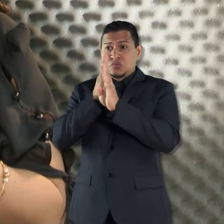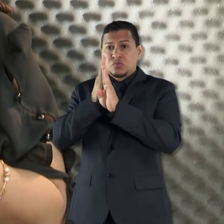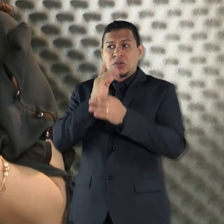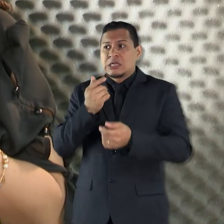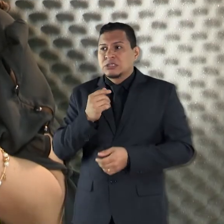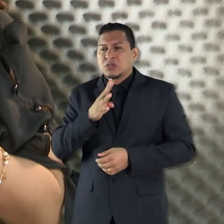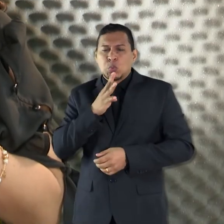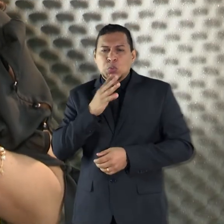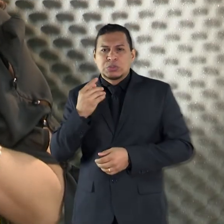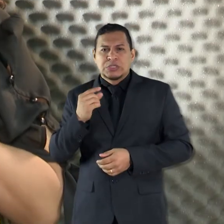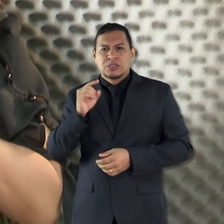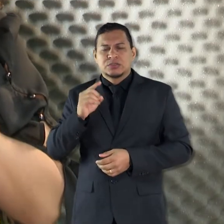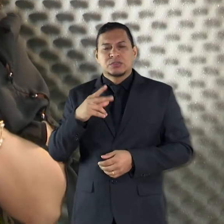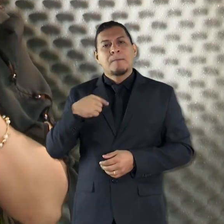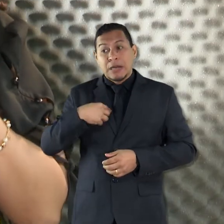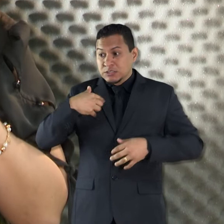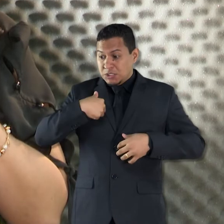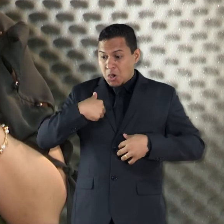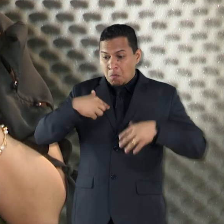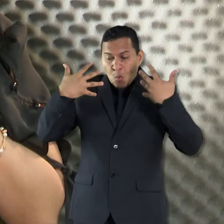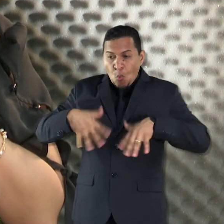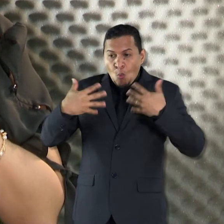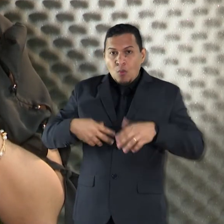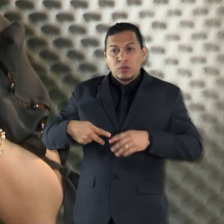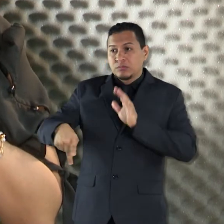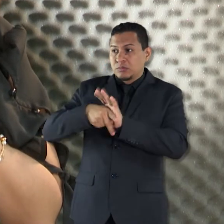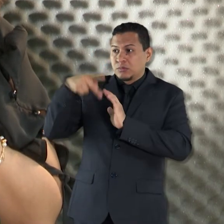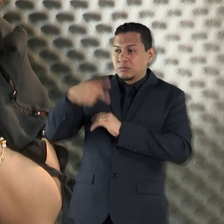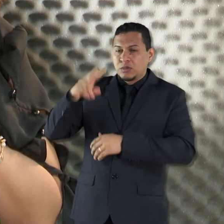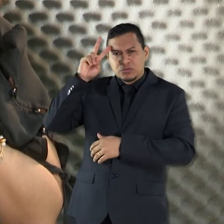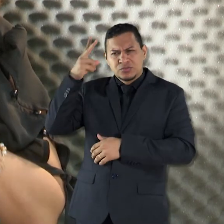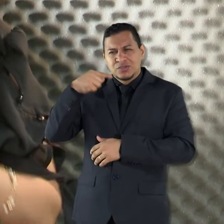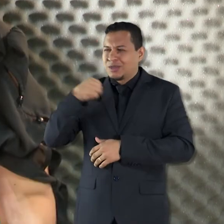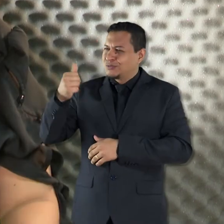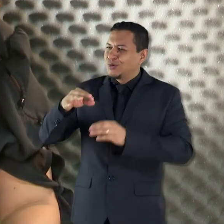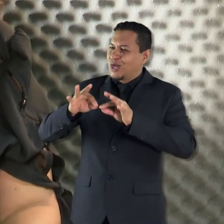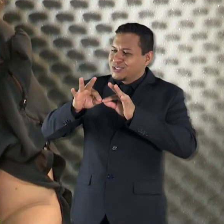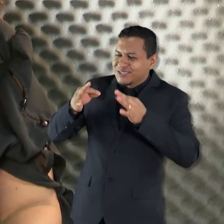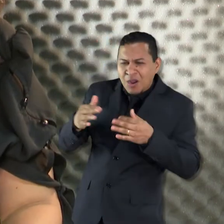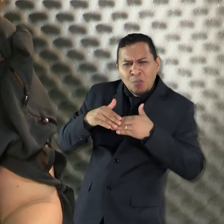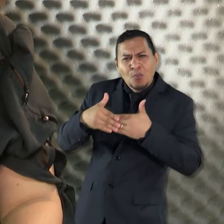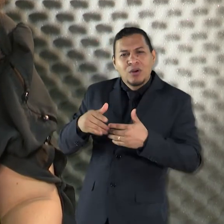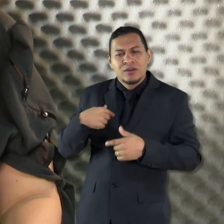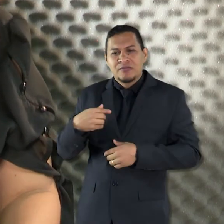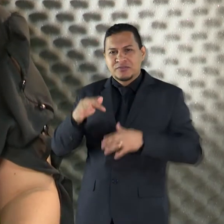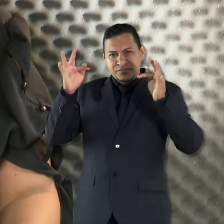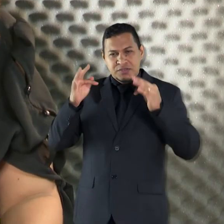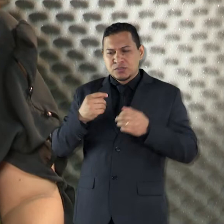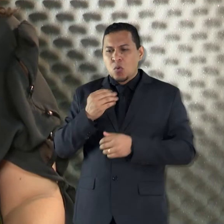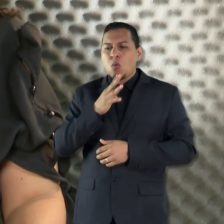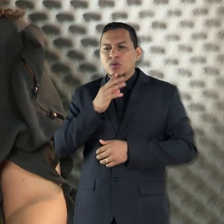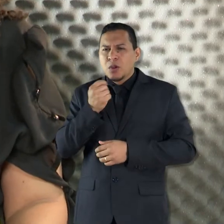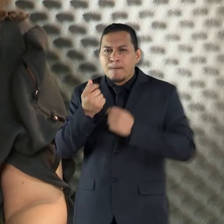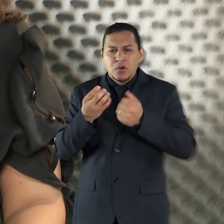conhecia, né? Só de vista, né? Mas eu fiquei impressionada com a sua história, com o seu carisma, com sua humildade. Eu fiquei muito feliz,